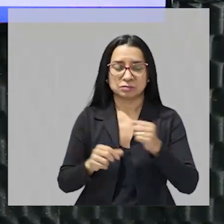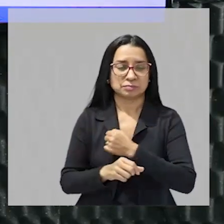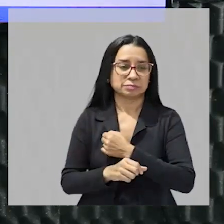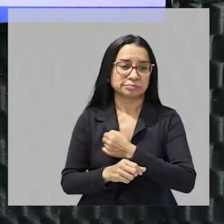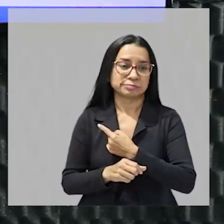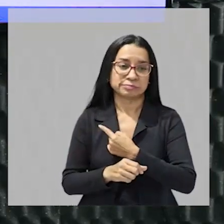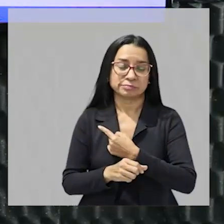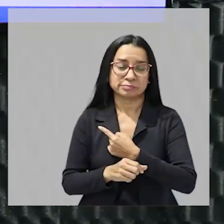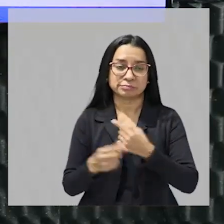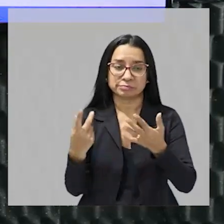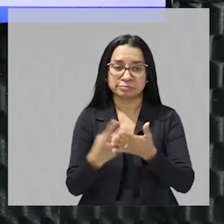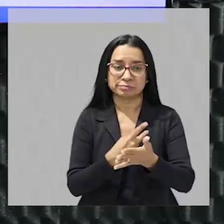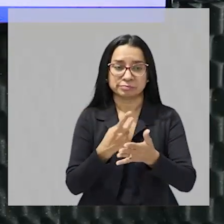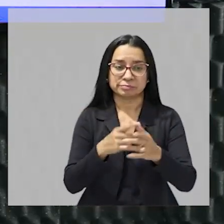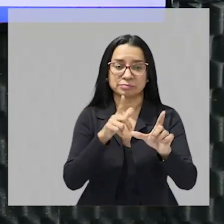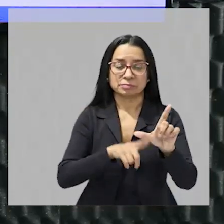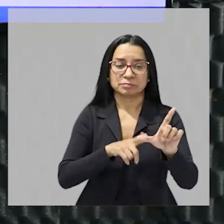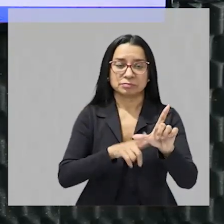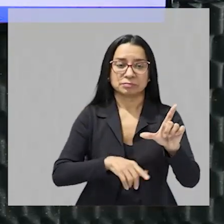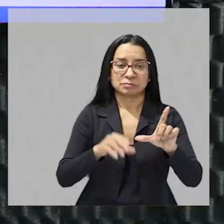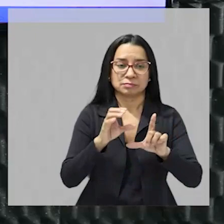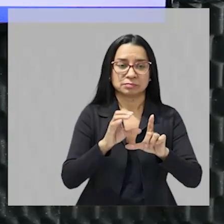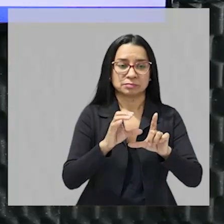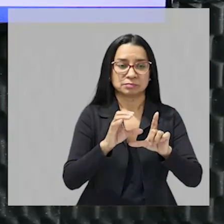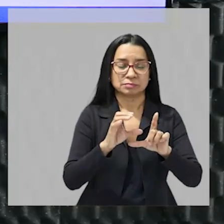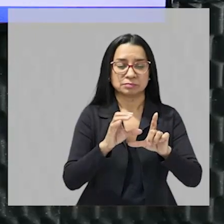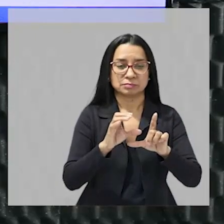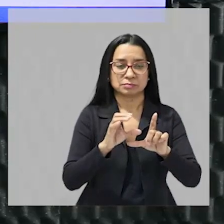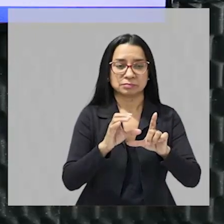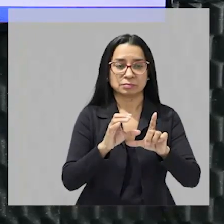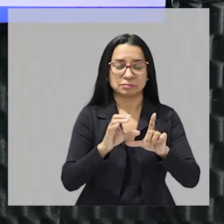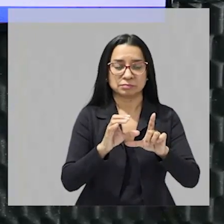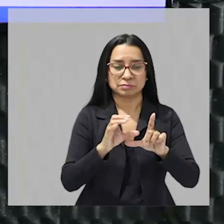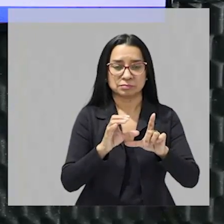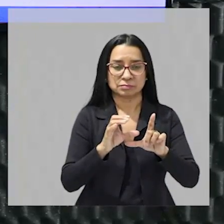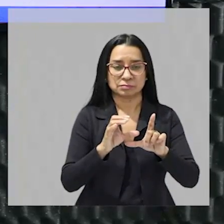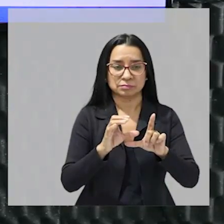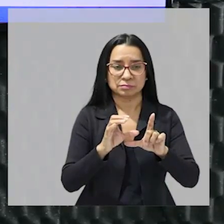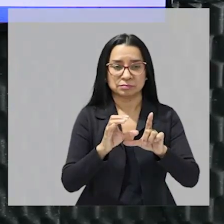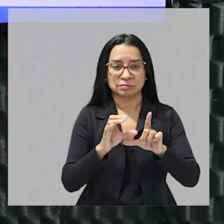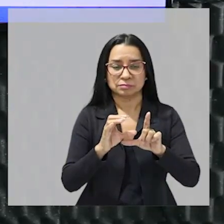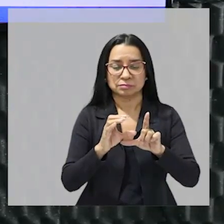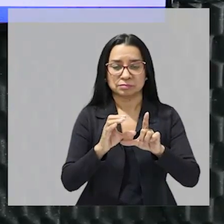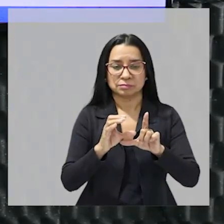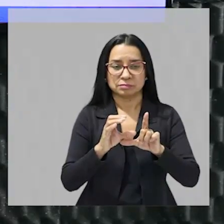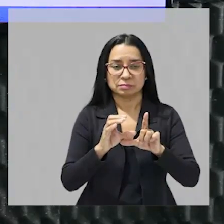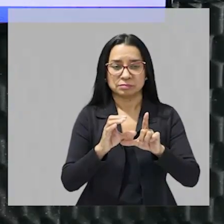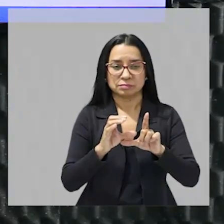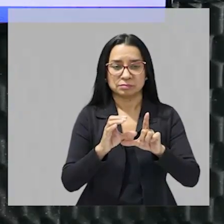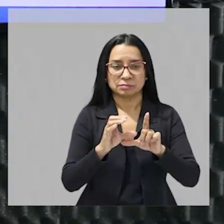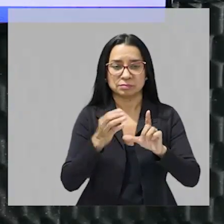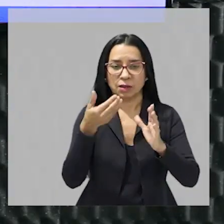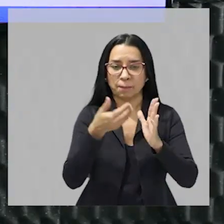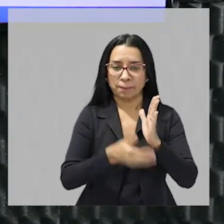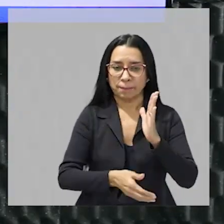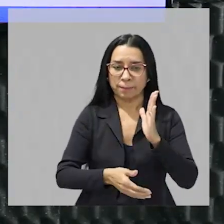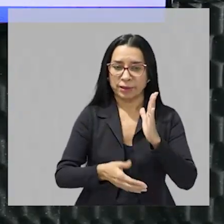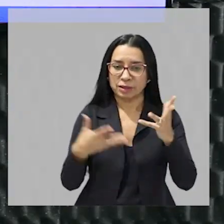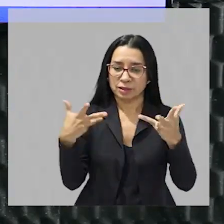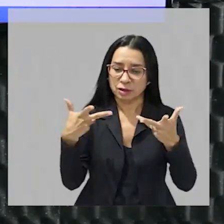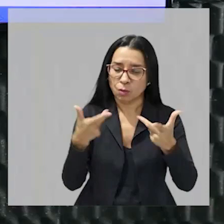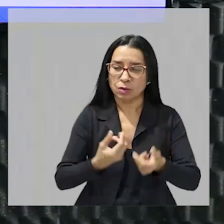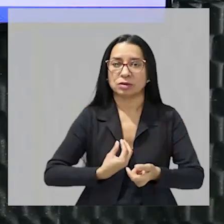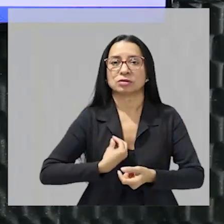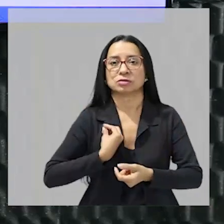Tá? Então, totalmente errado. Letra C. O uso de combustíveis fósseis aumenta a degradação da qualidade de vida? Ora,